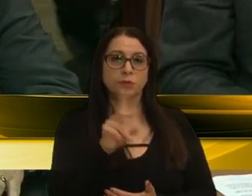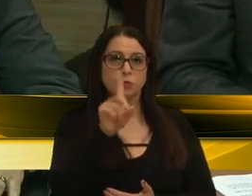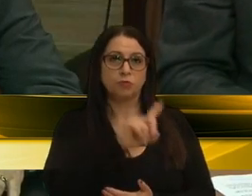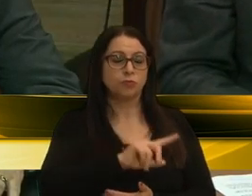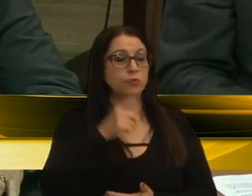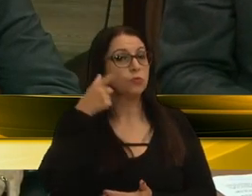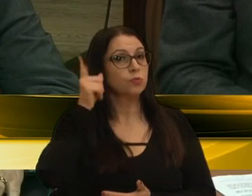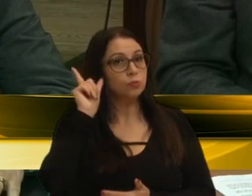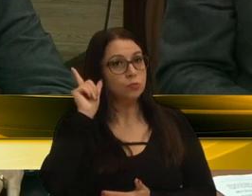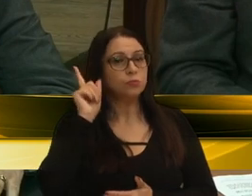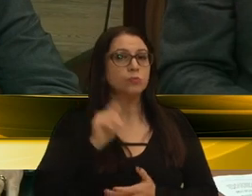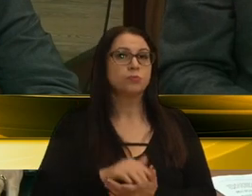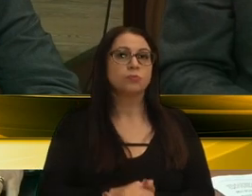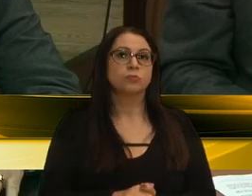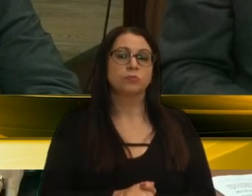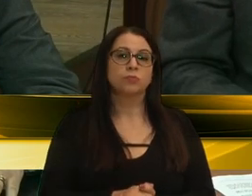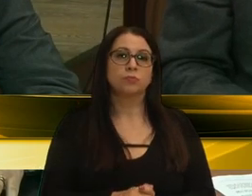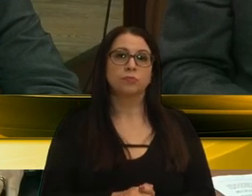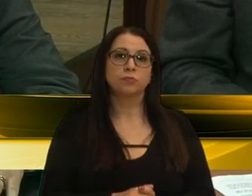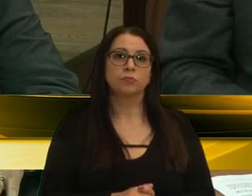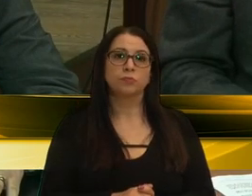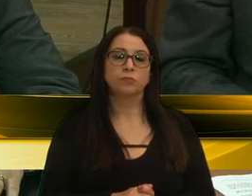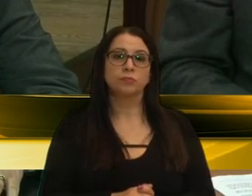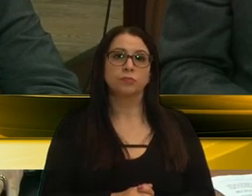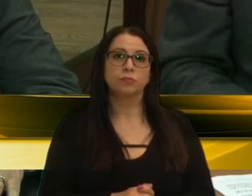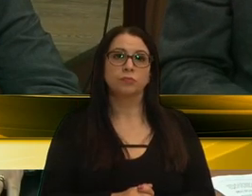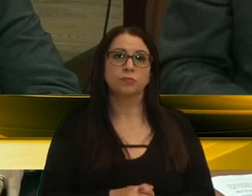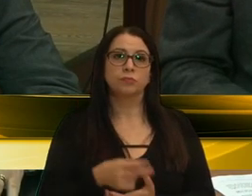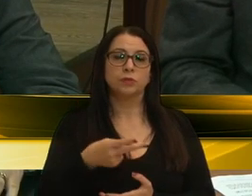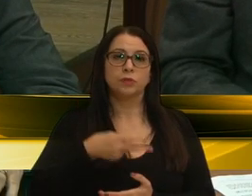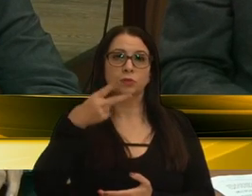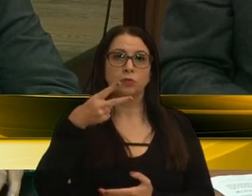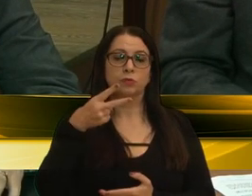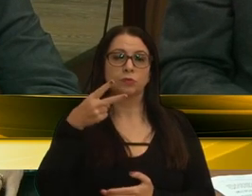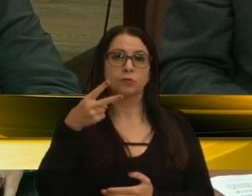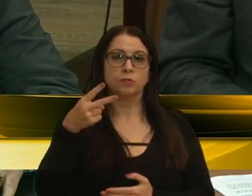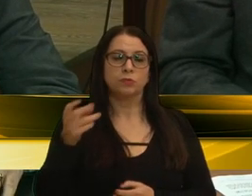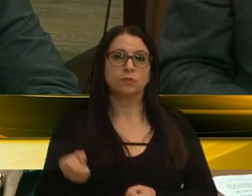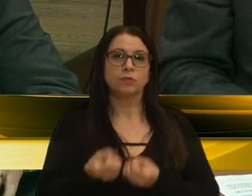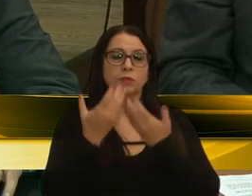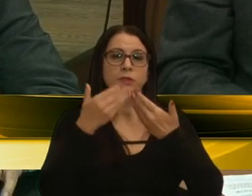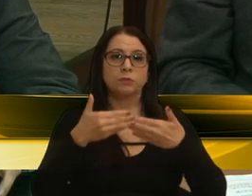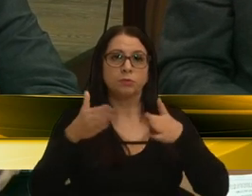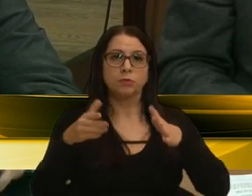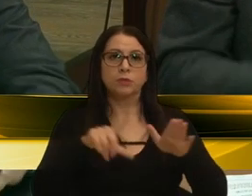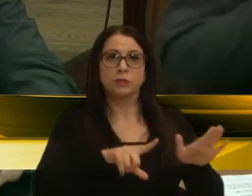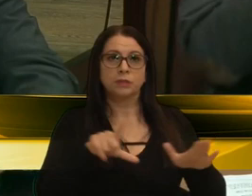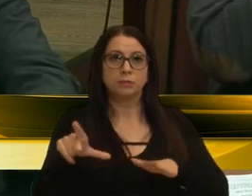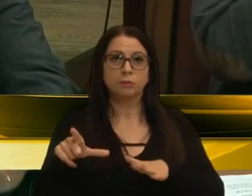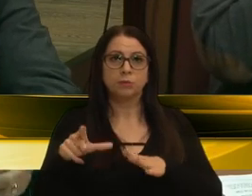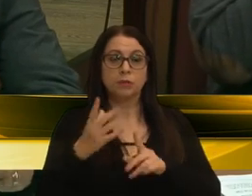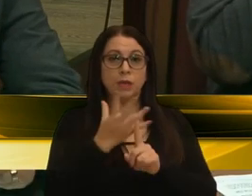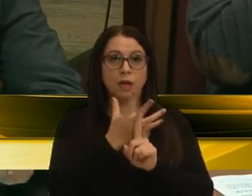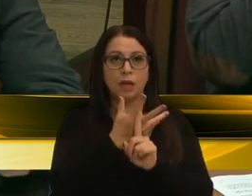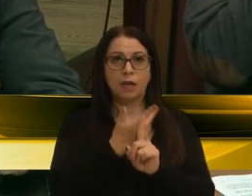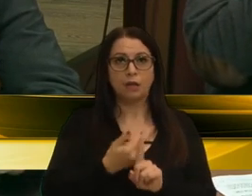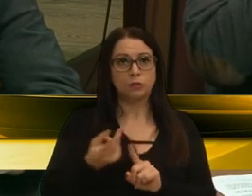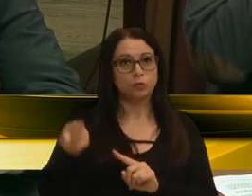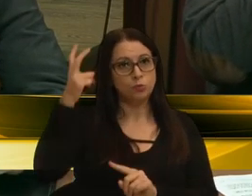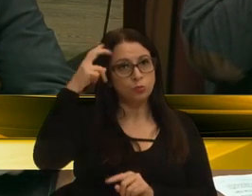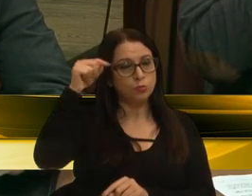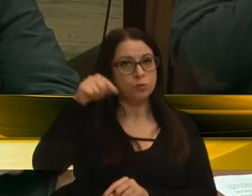ontem para a segunda solenidade de abertura da semana de arte e cultura